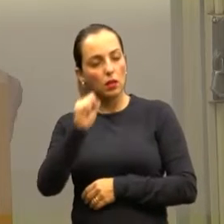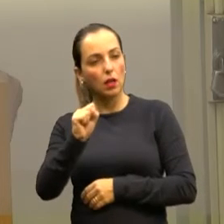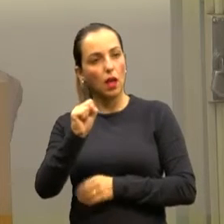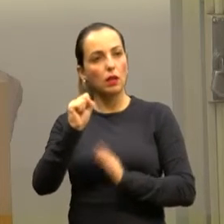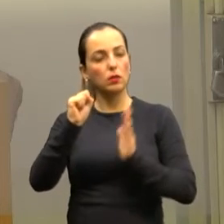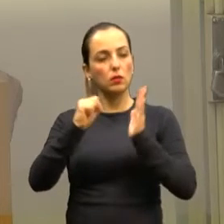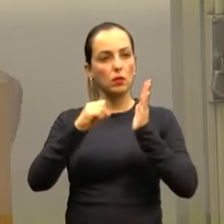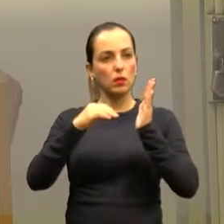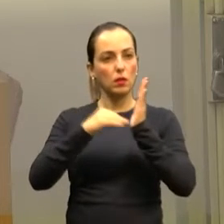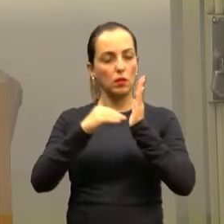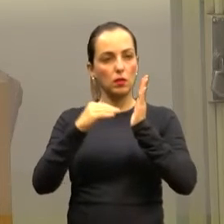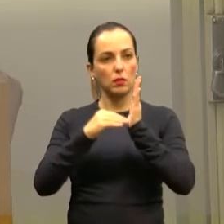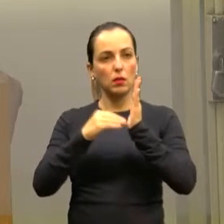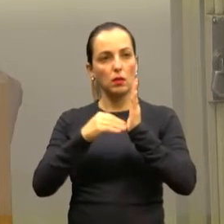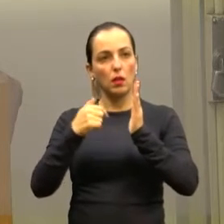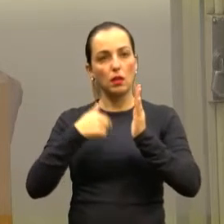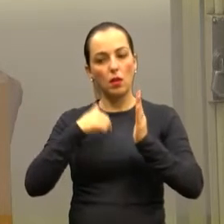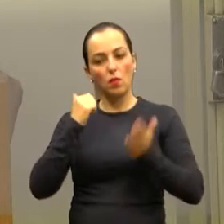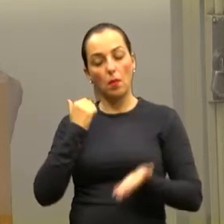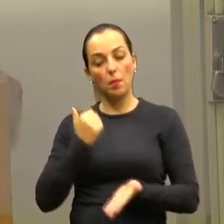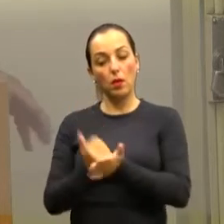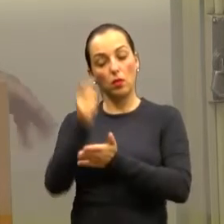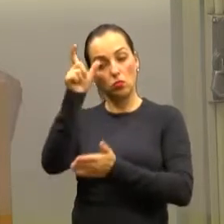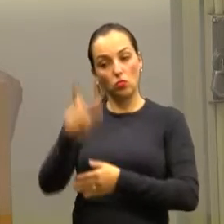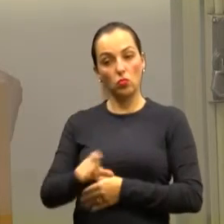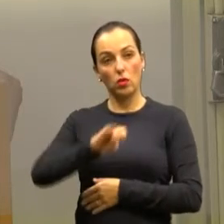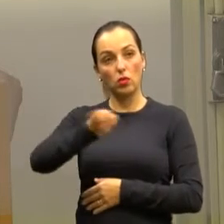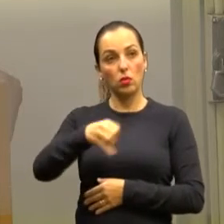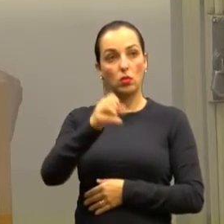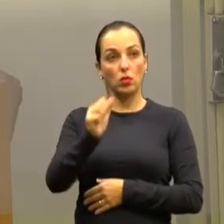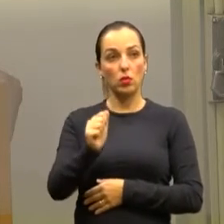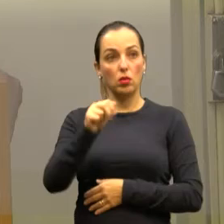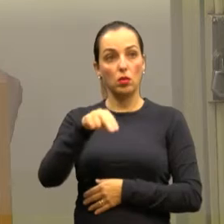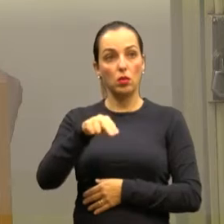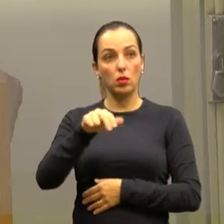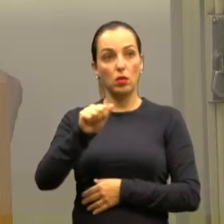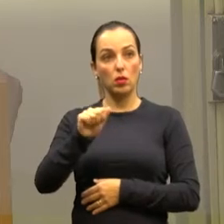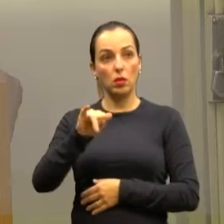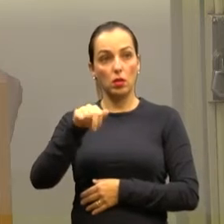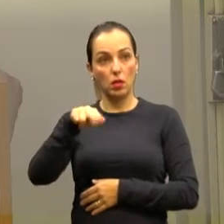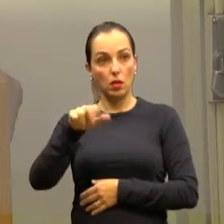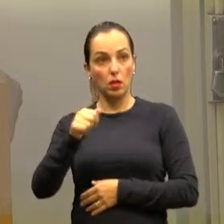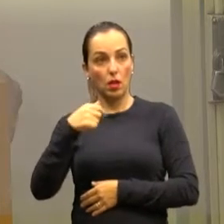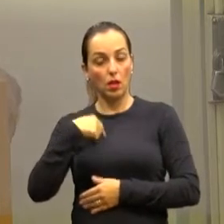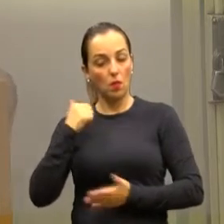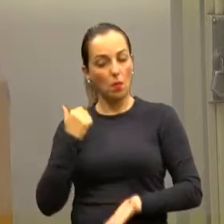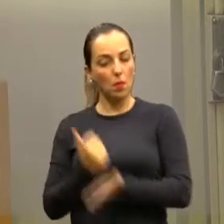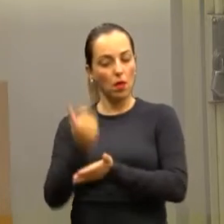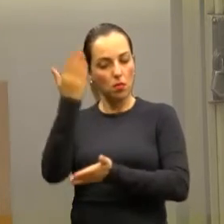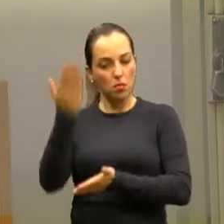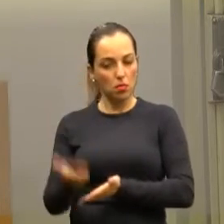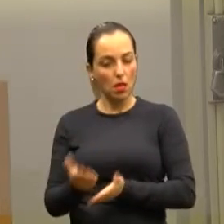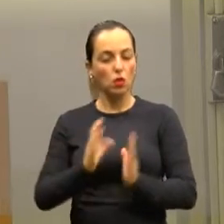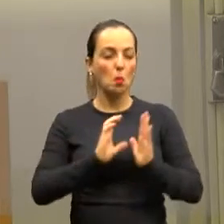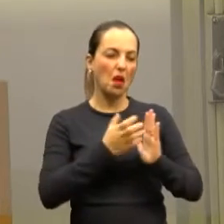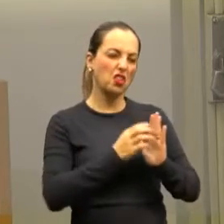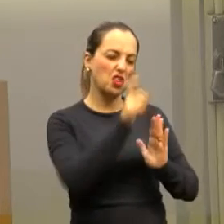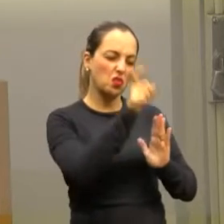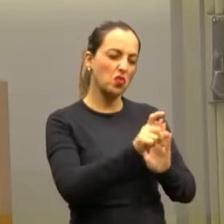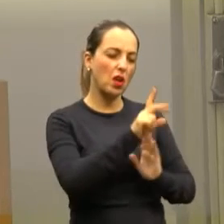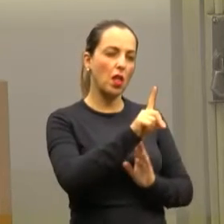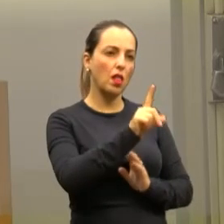eu já comuniquei meu partido eu vou apoiar a Janaína Paschoal não seja partido vai apoiar o Datena né eu vou parar Janaína certo